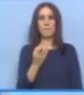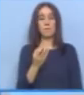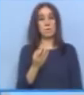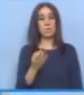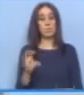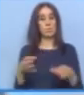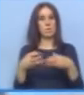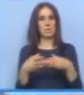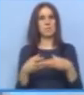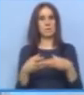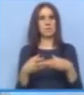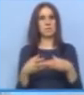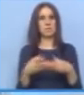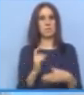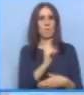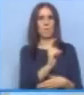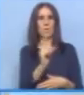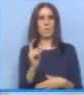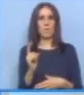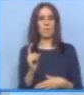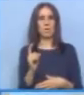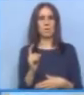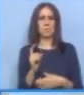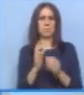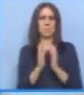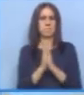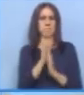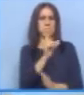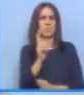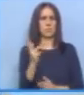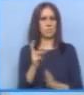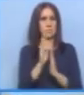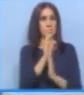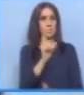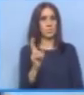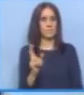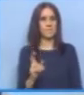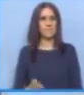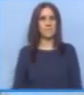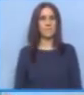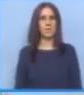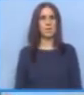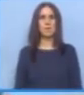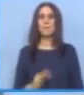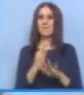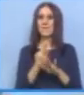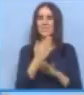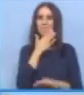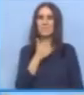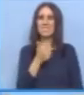da comunidade no envio de discípulos. foi uma festa muito